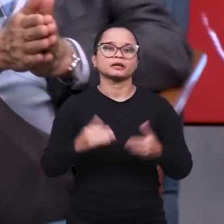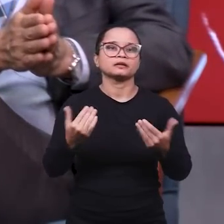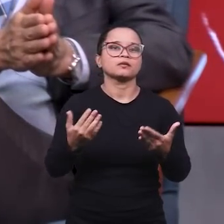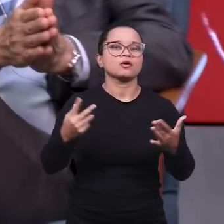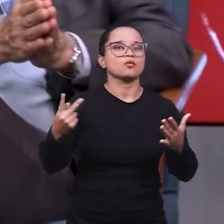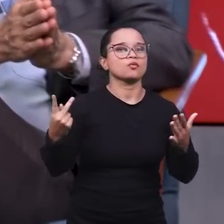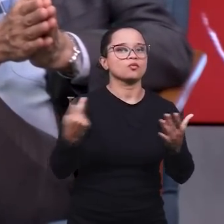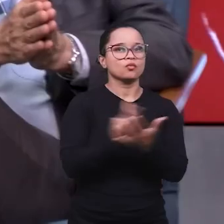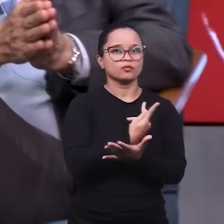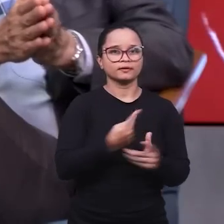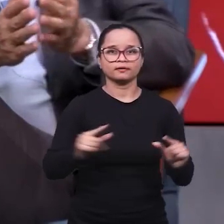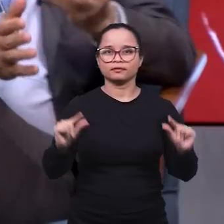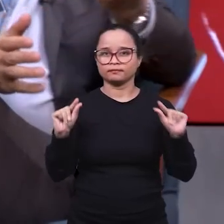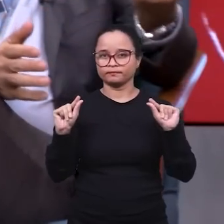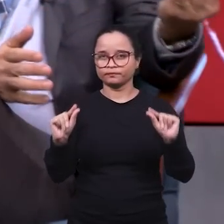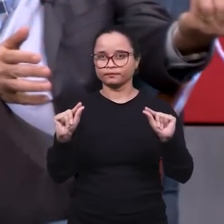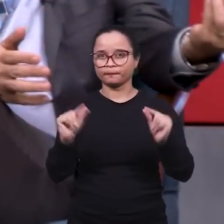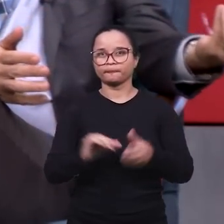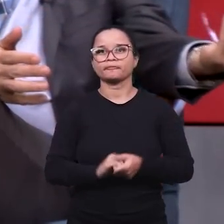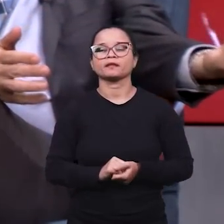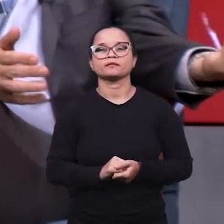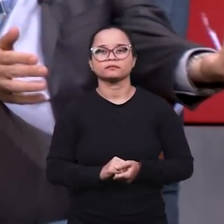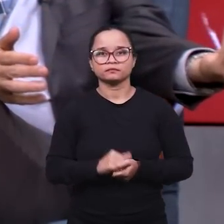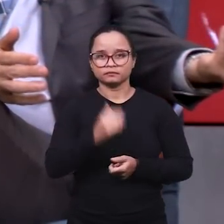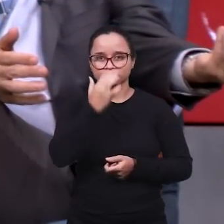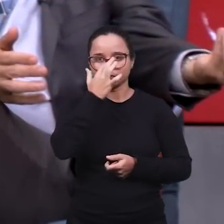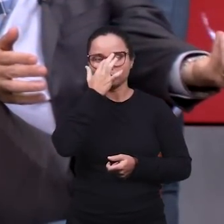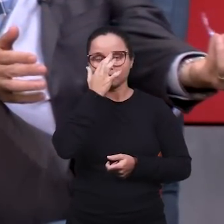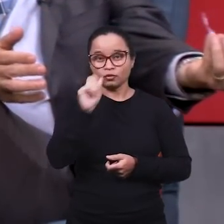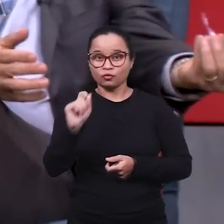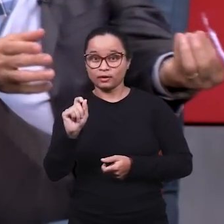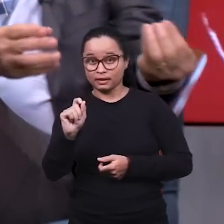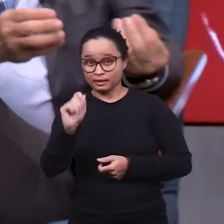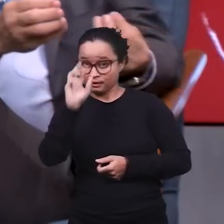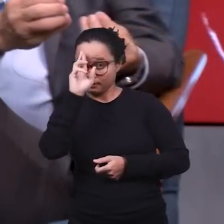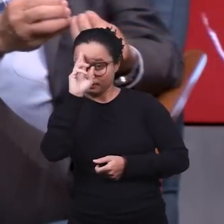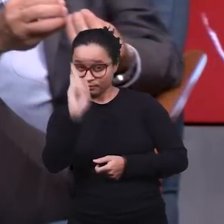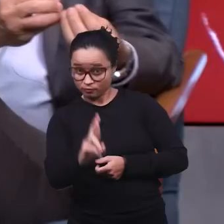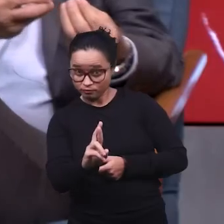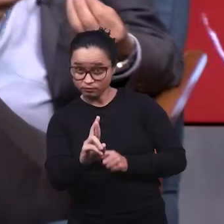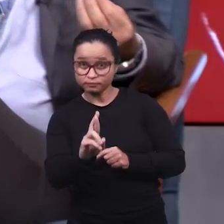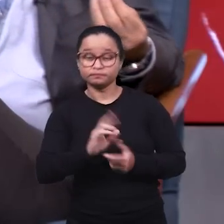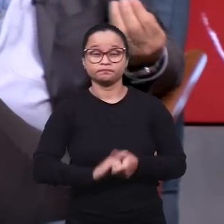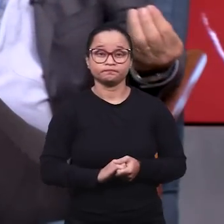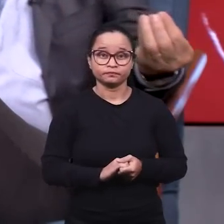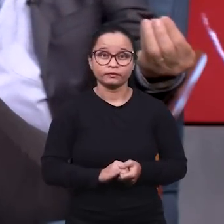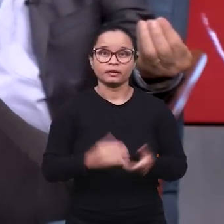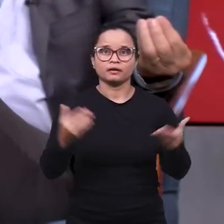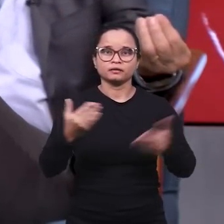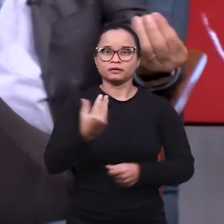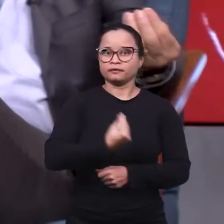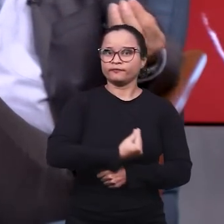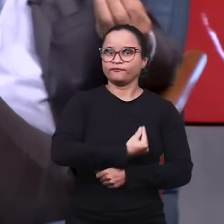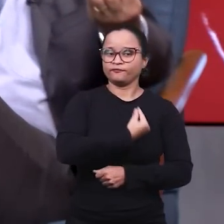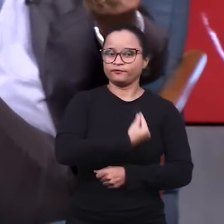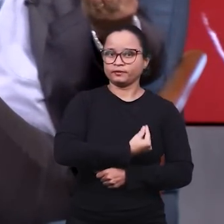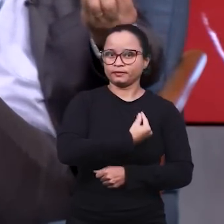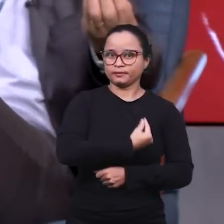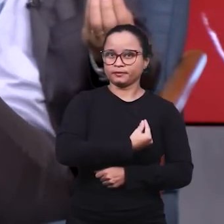faz? Isso faz com que aquilo que era letra se torna em vida.